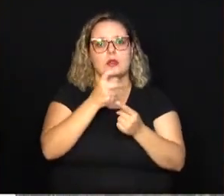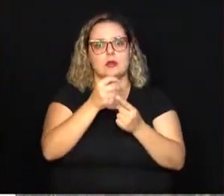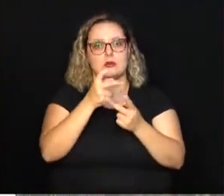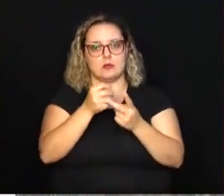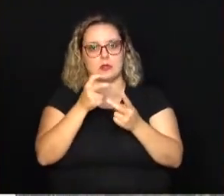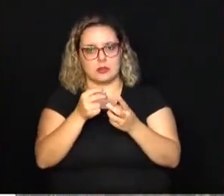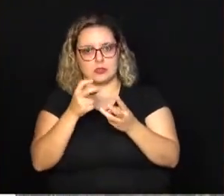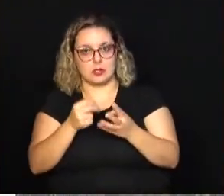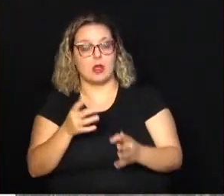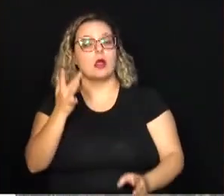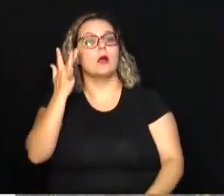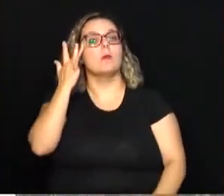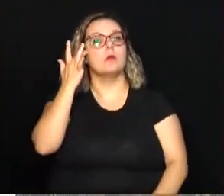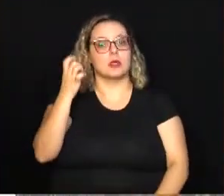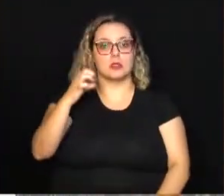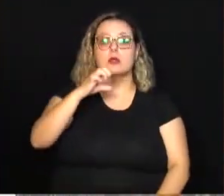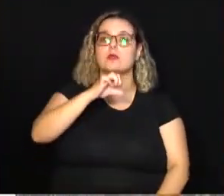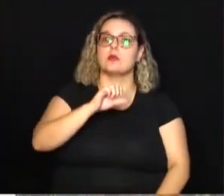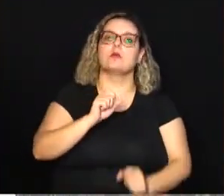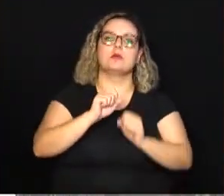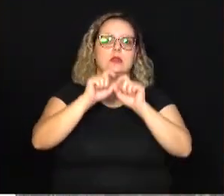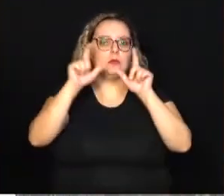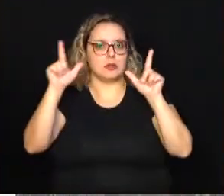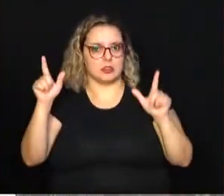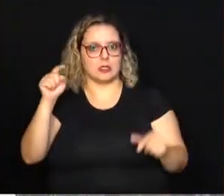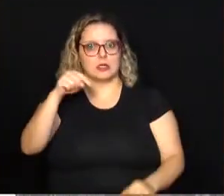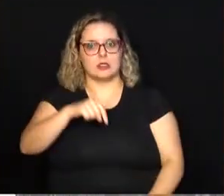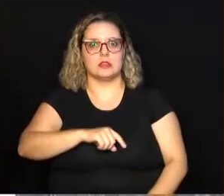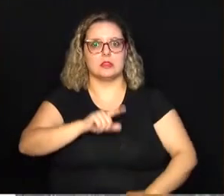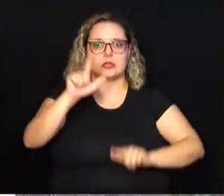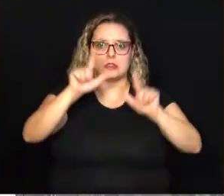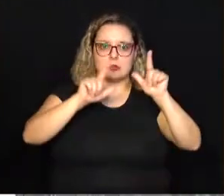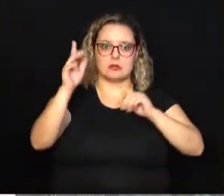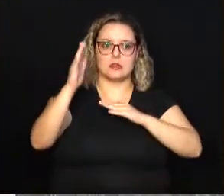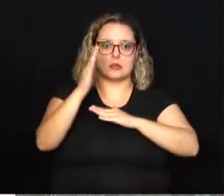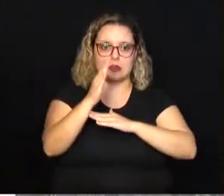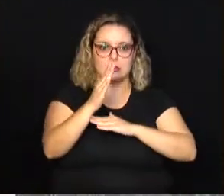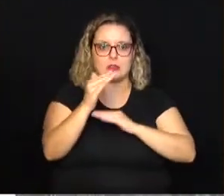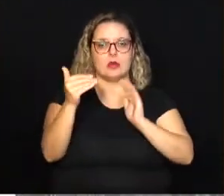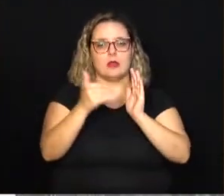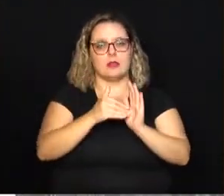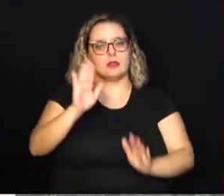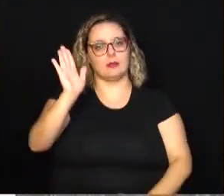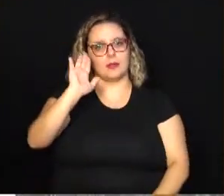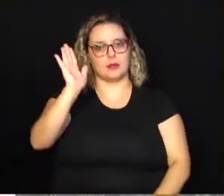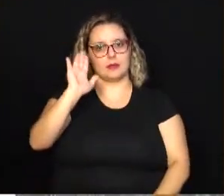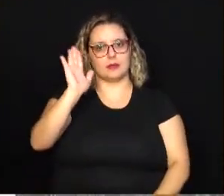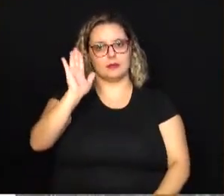Então, amanhã, 9h da manhã, aqui na TV Câmara Campinas. Até mais.